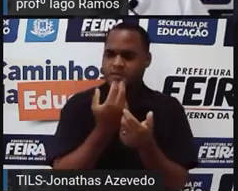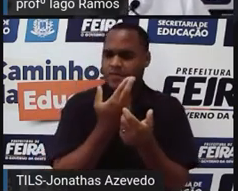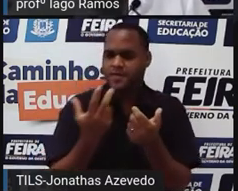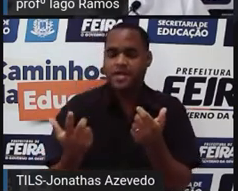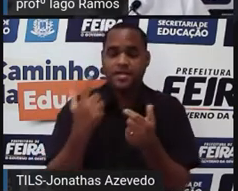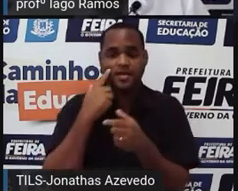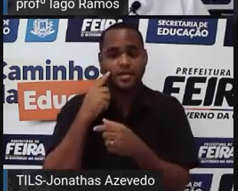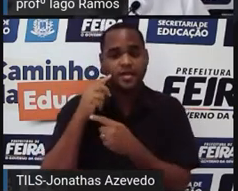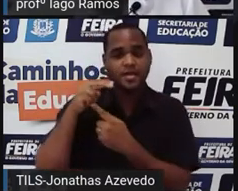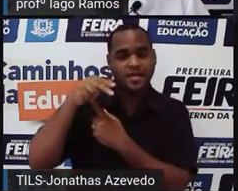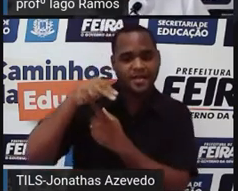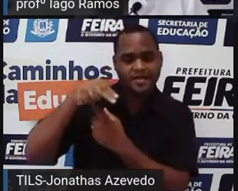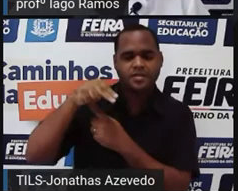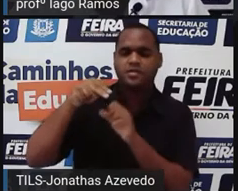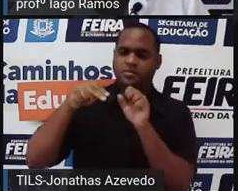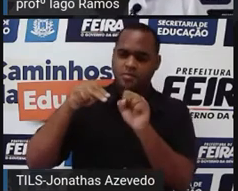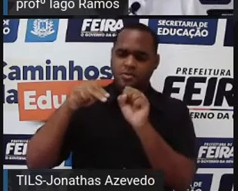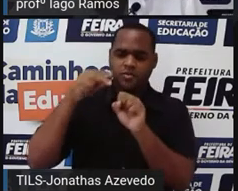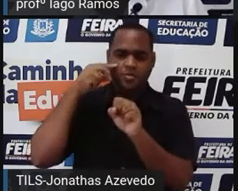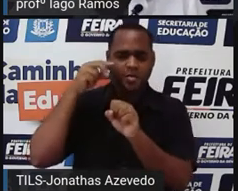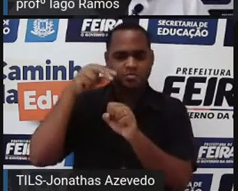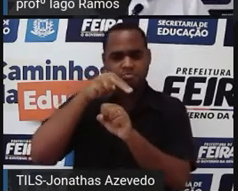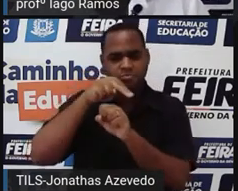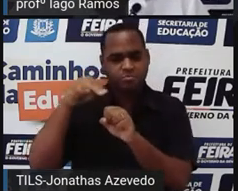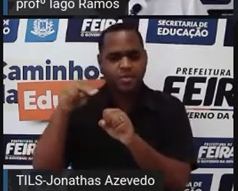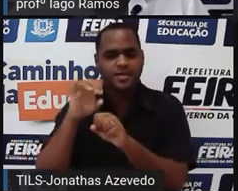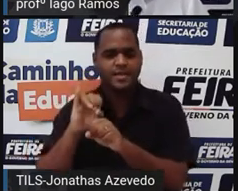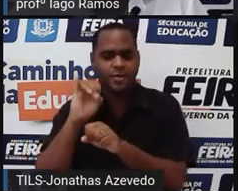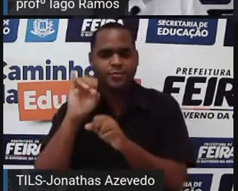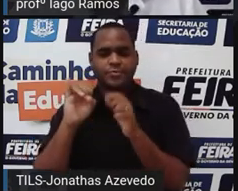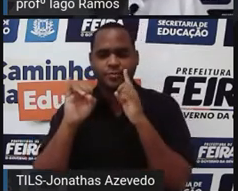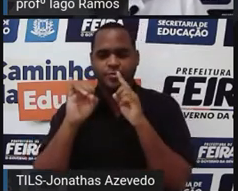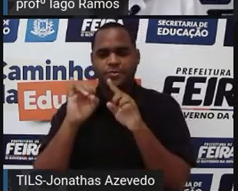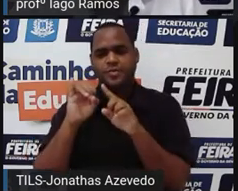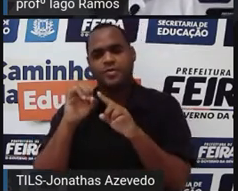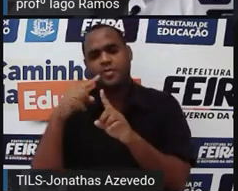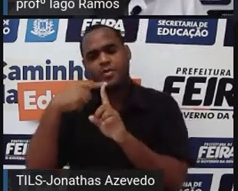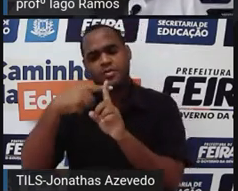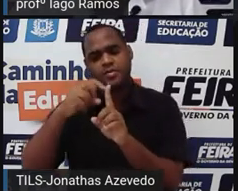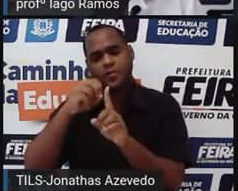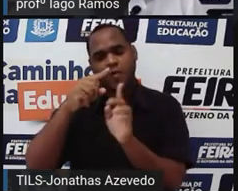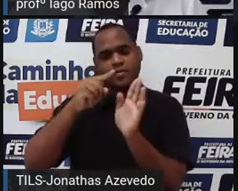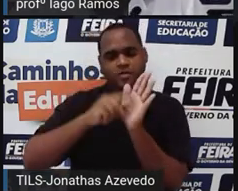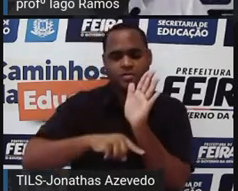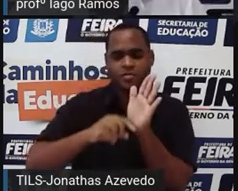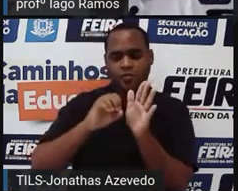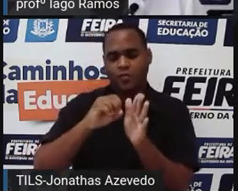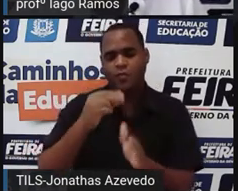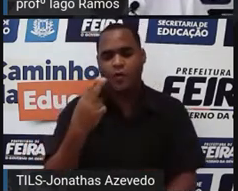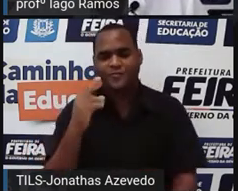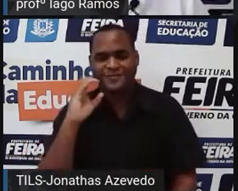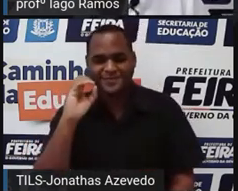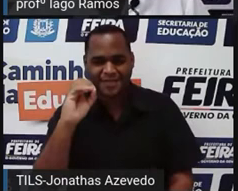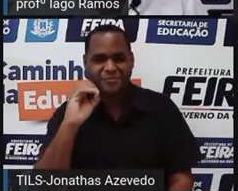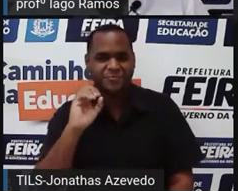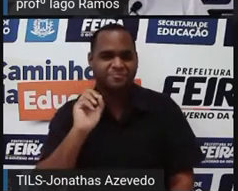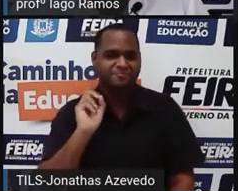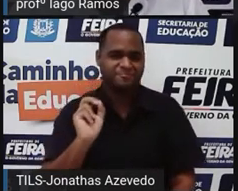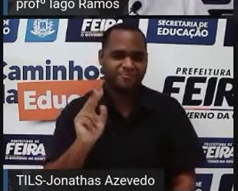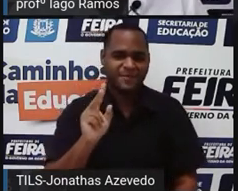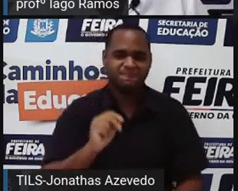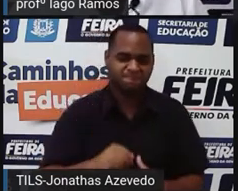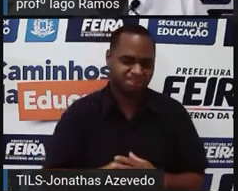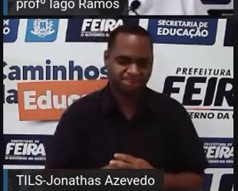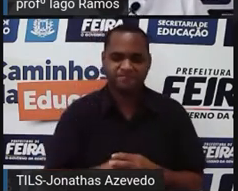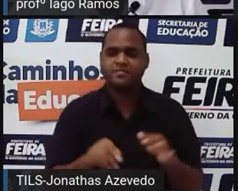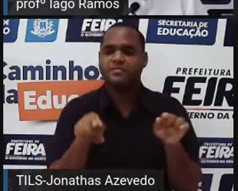aparece ali um número inteiro. Número inteiro, positivo, negativo ou o zero, tá bom?